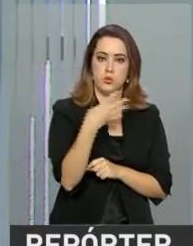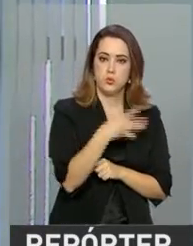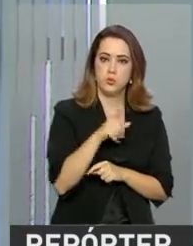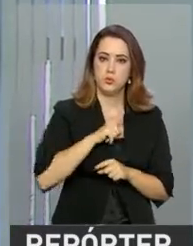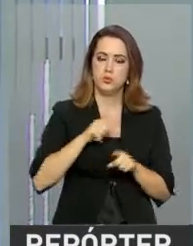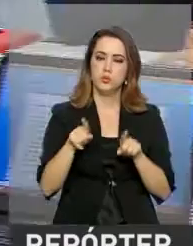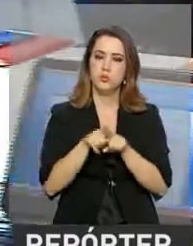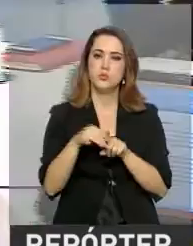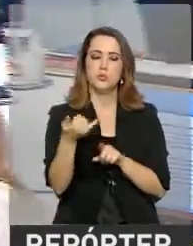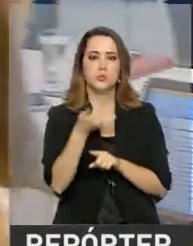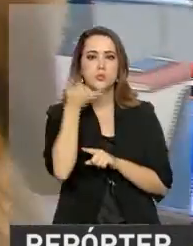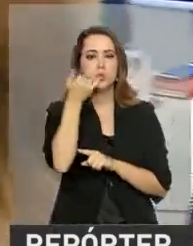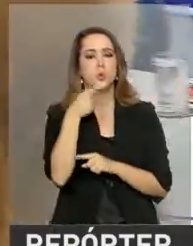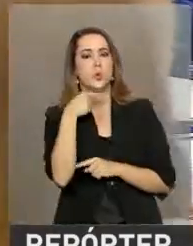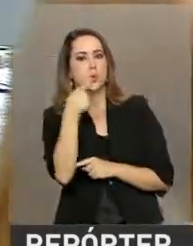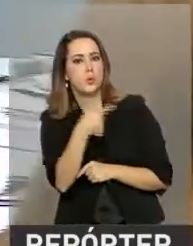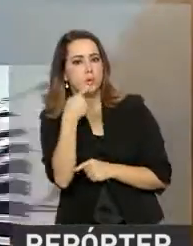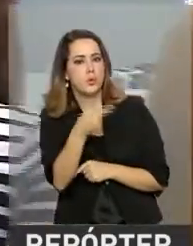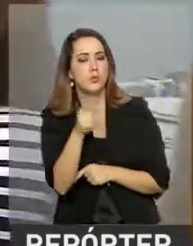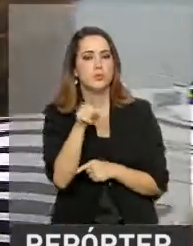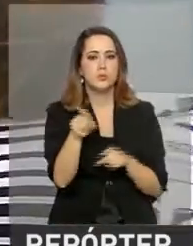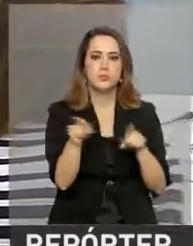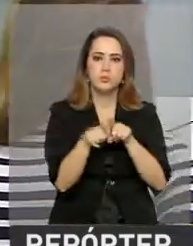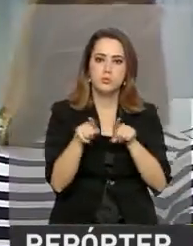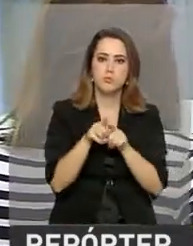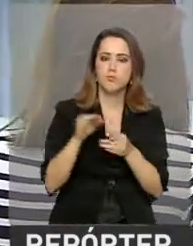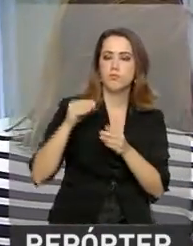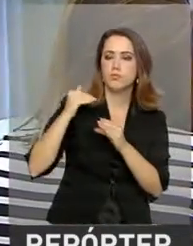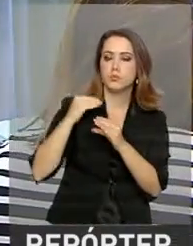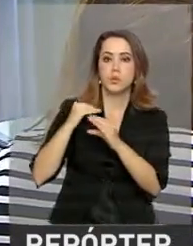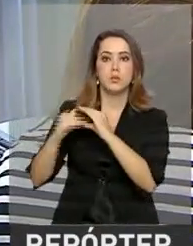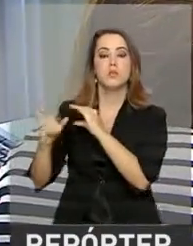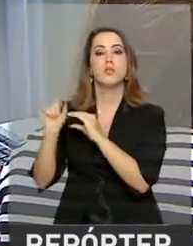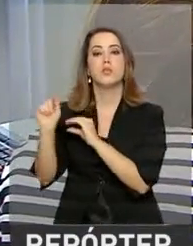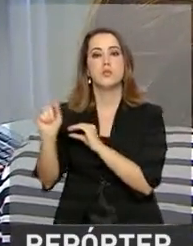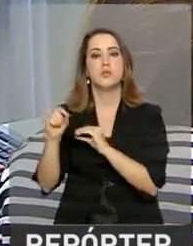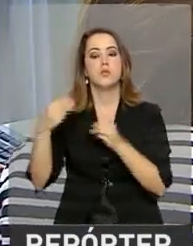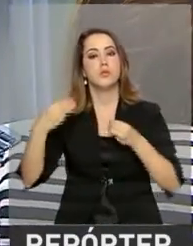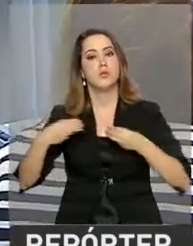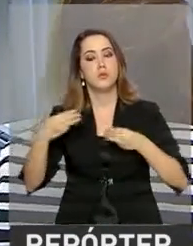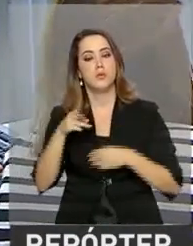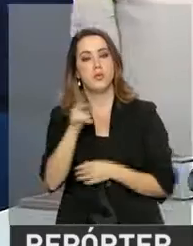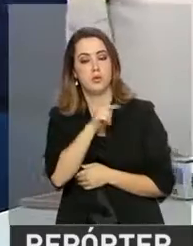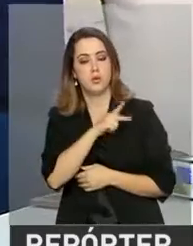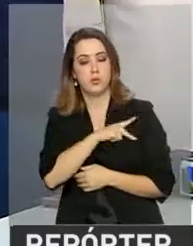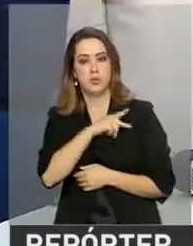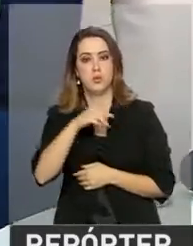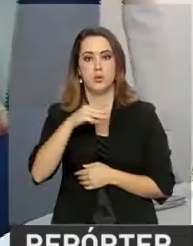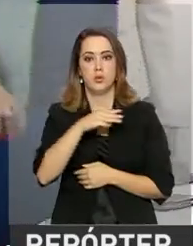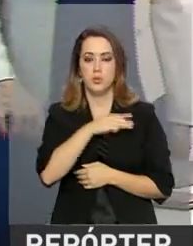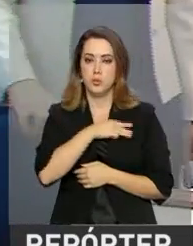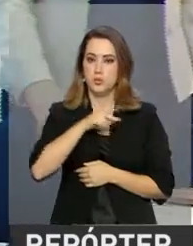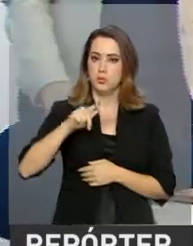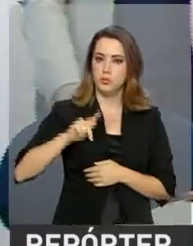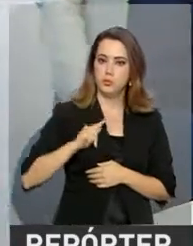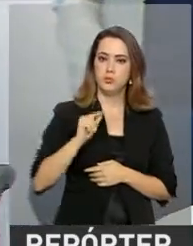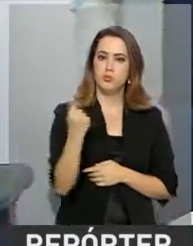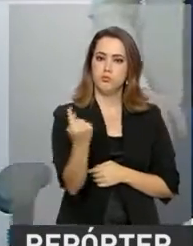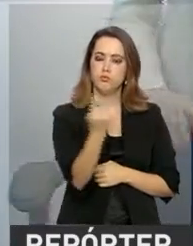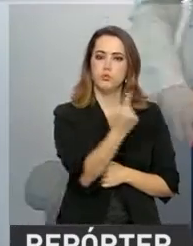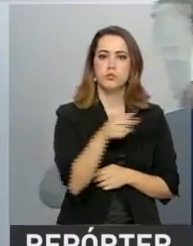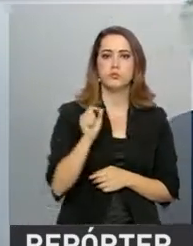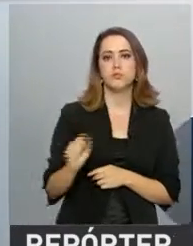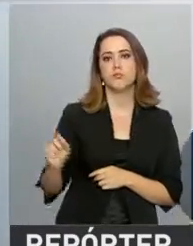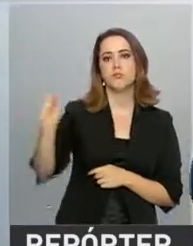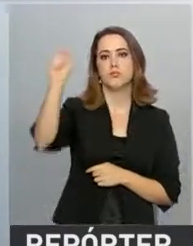em disque denúncia e as queixas recebidas são enviadas para o ministério público de cada estado amigos familiares e vizinhos